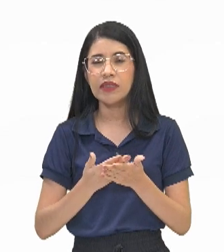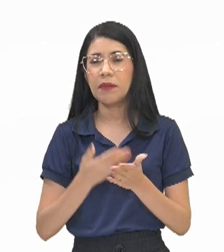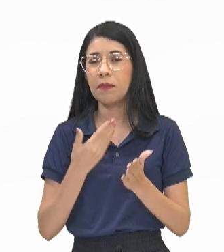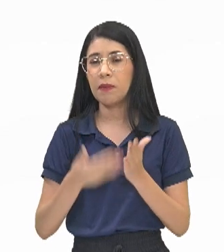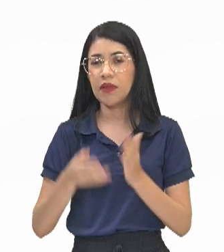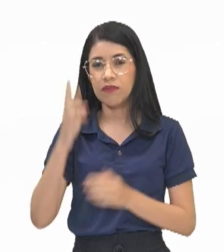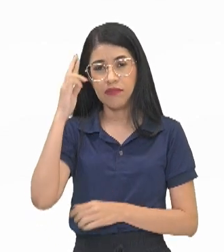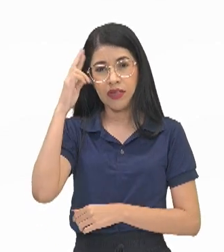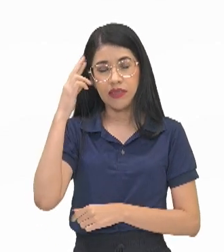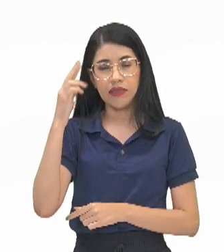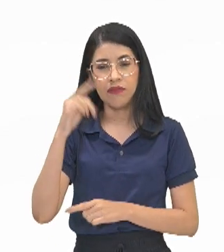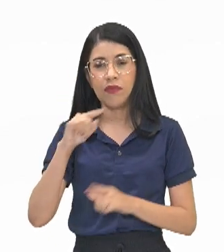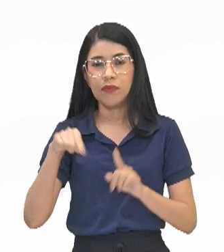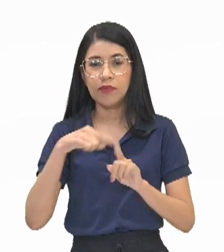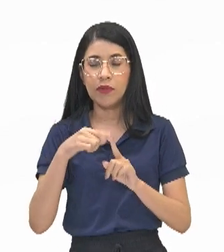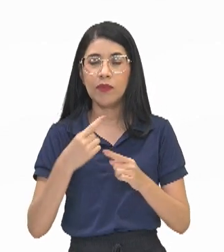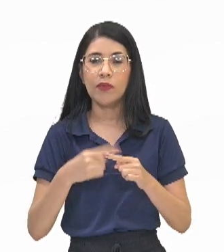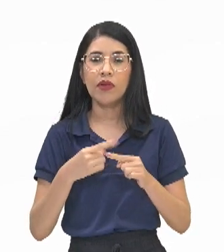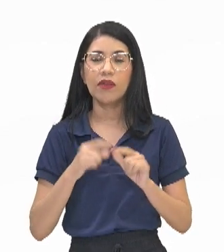razão objetiva,